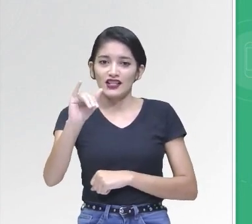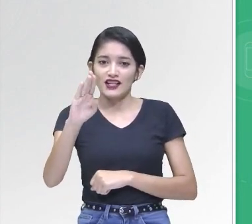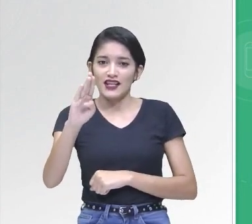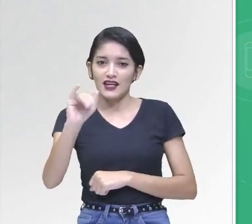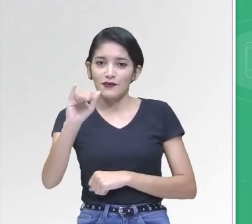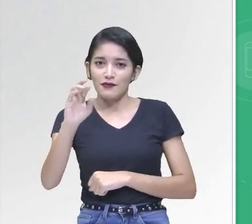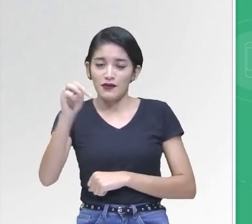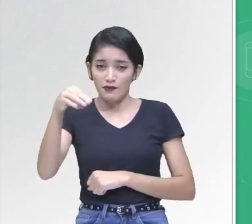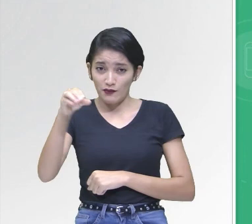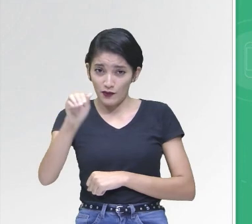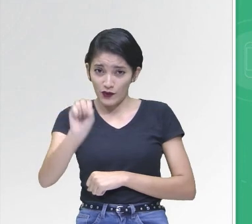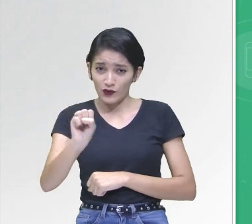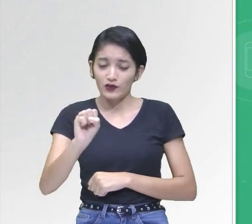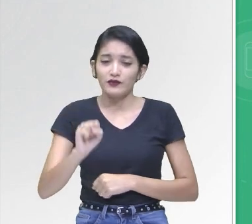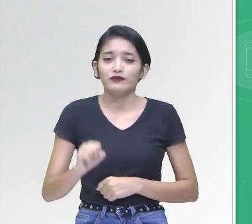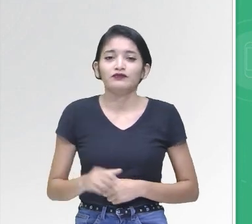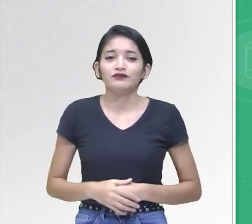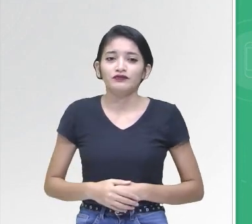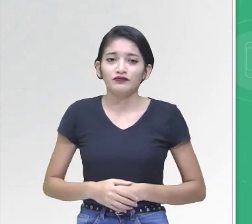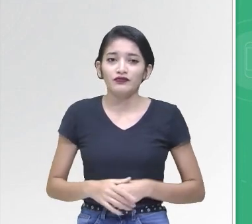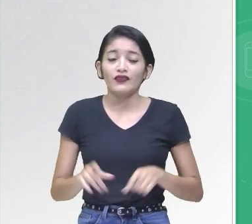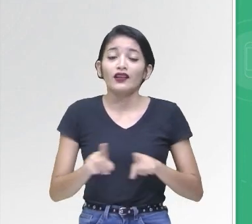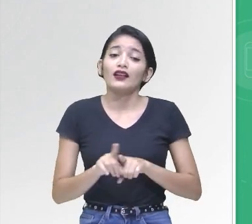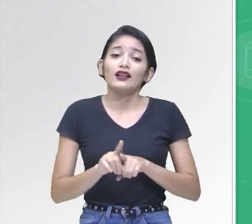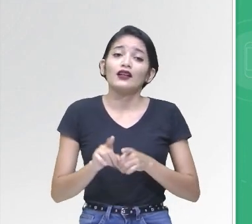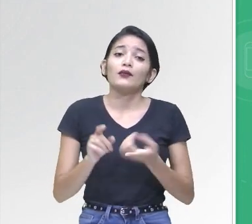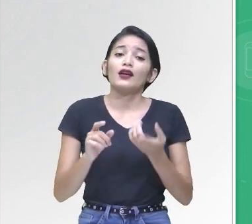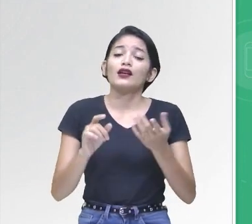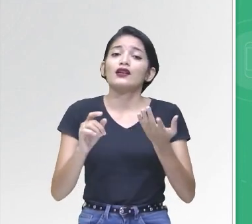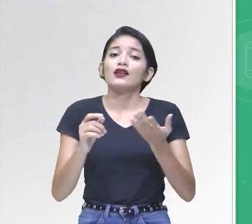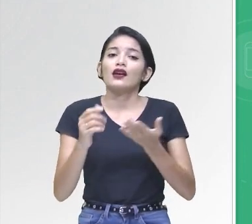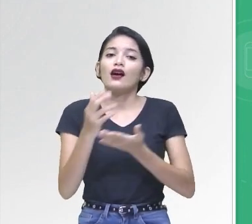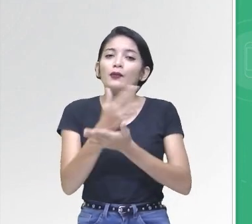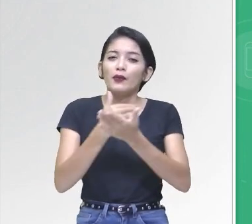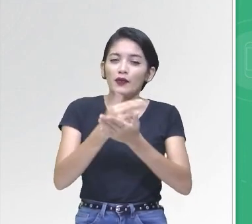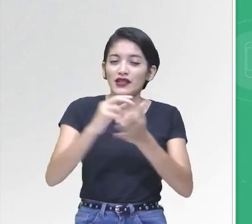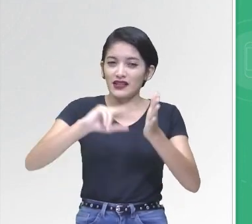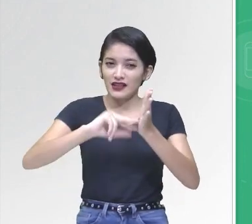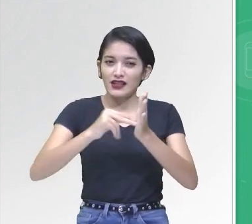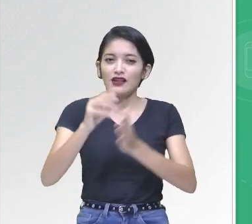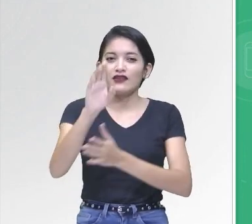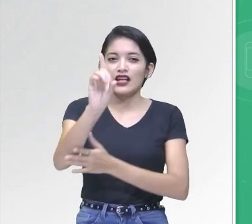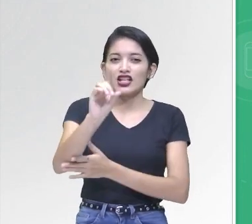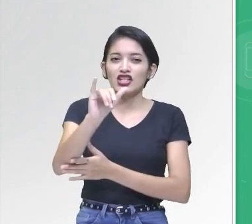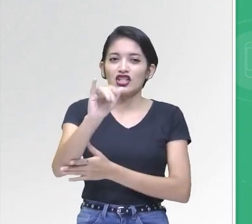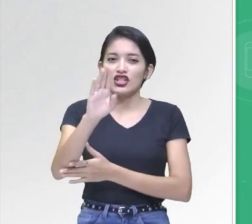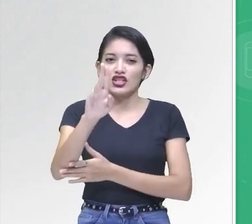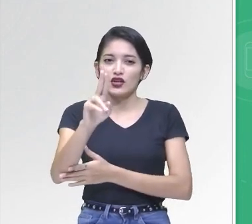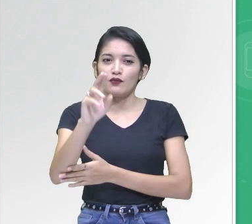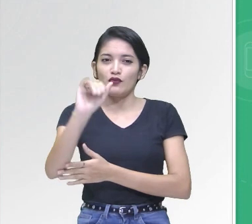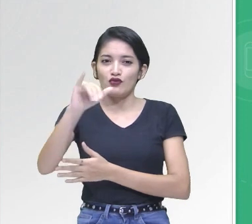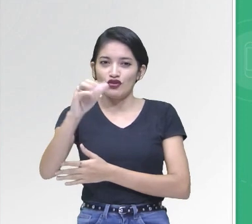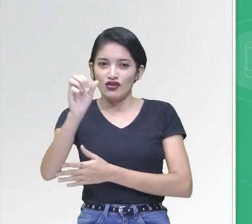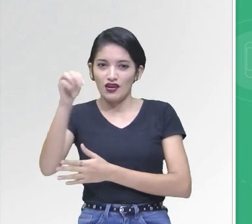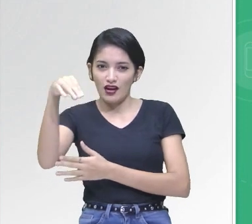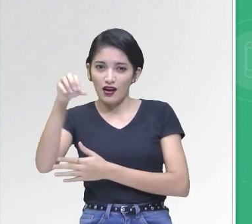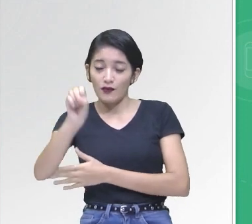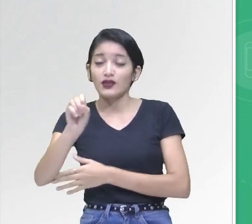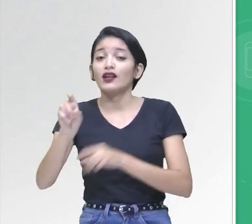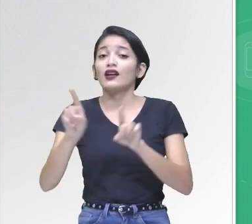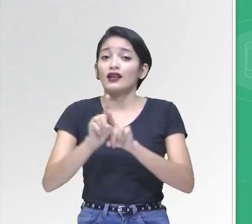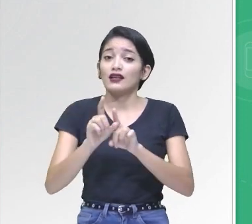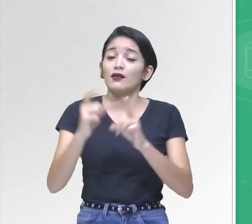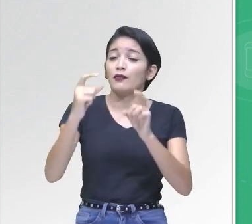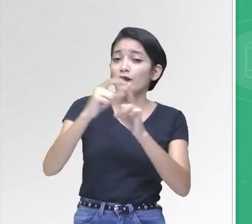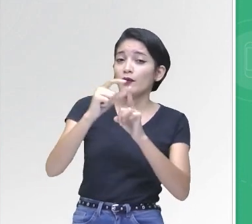Depois, dibujamos, que é o verbo desenhar. Ele aparece bem aqui. Ah, aprendemos. Olha o verbo aprender aqui, ó.